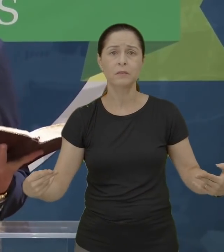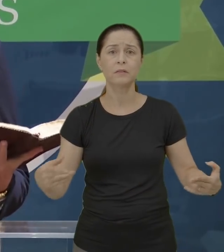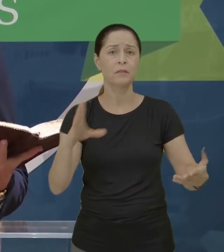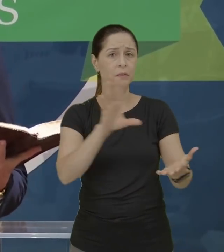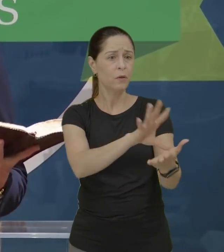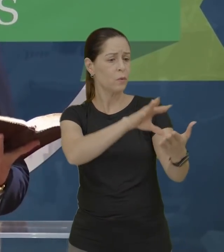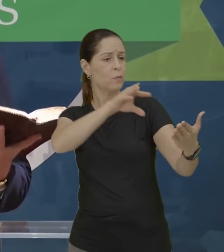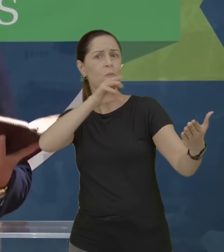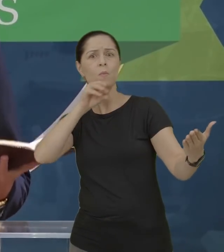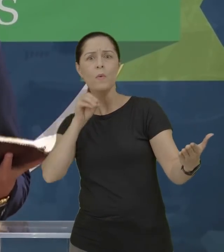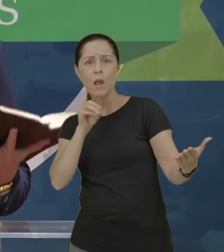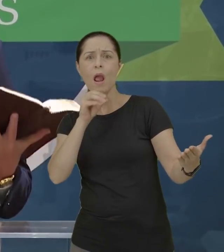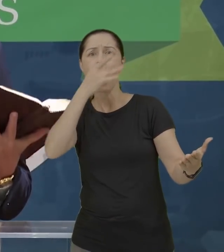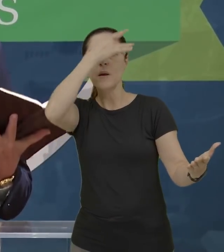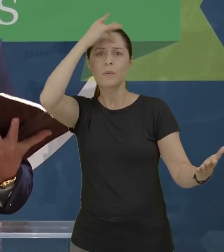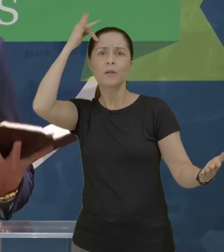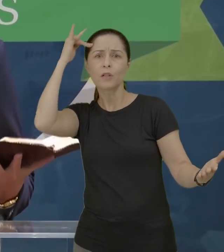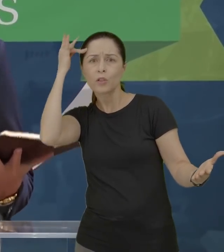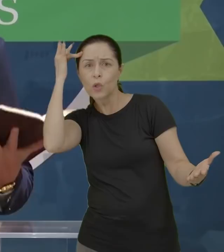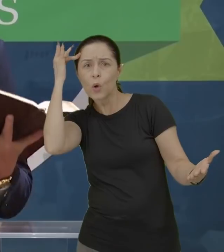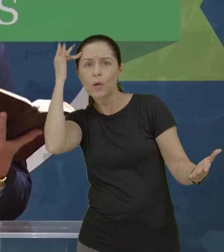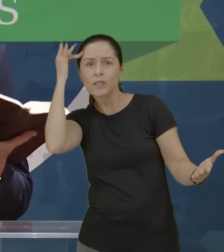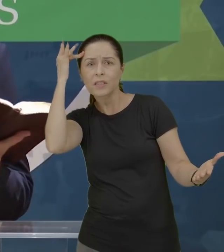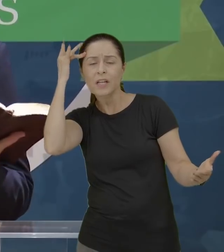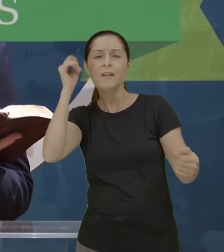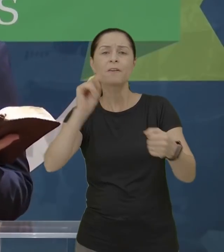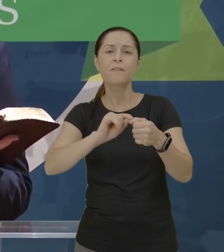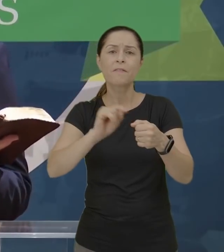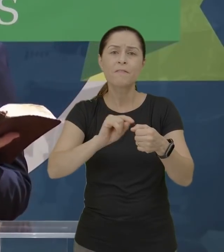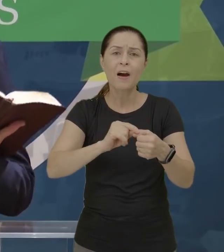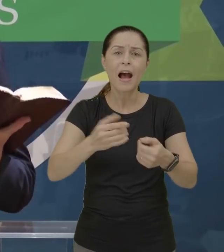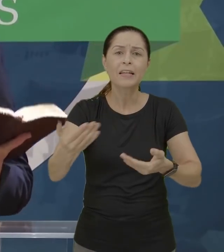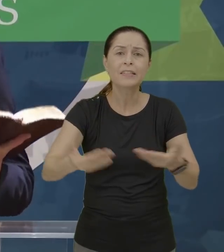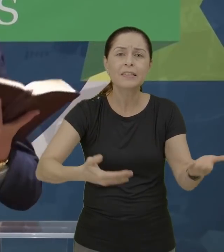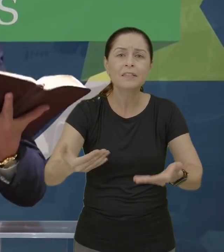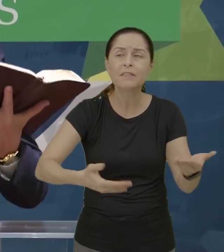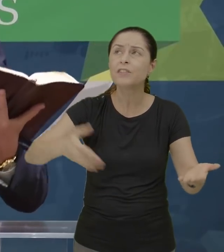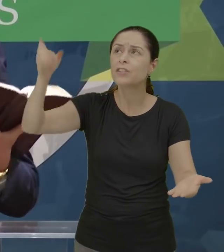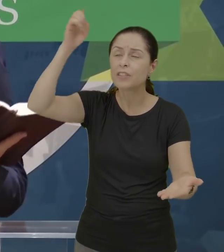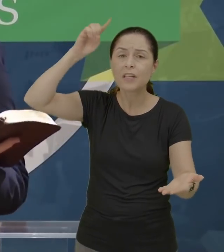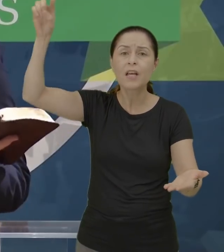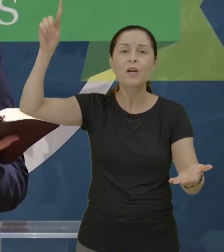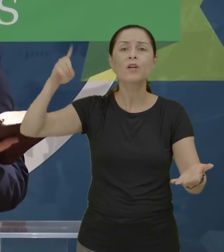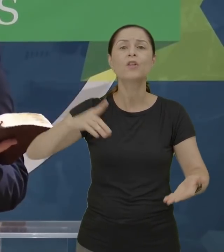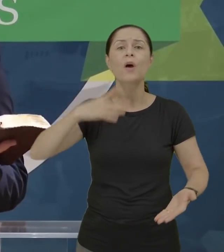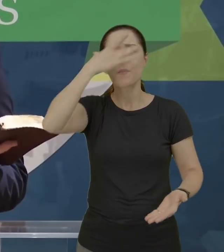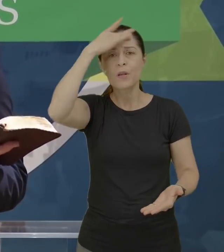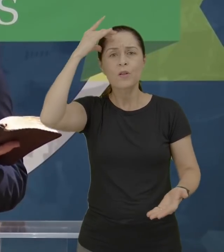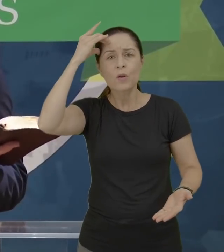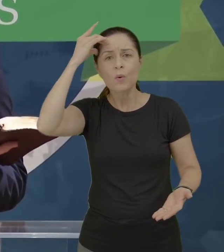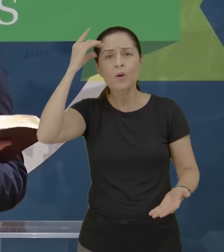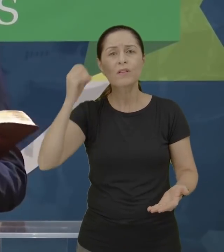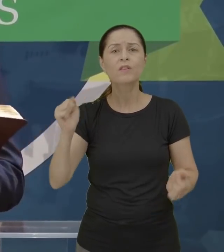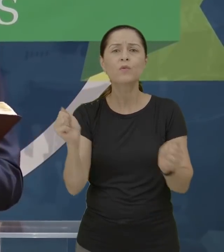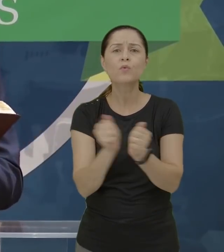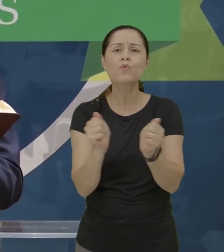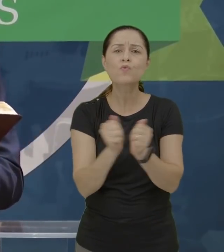Imitar. Imitar. Imitar quem? Imitar gente que anda com Deus.